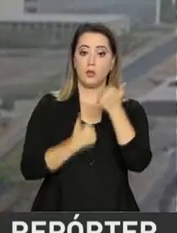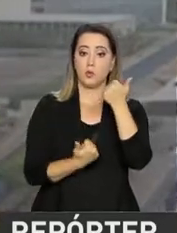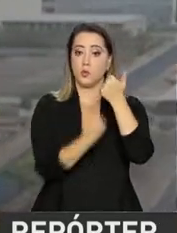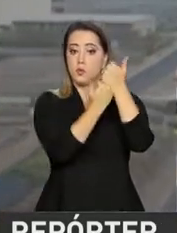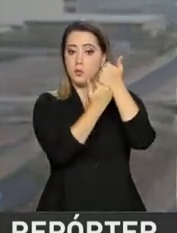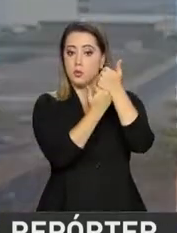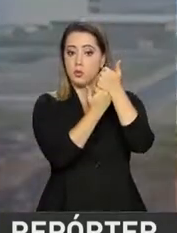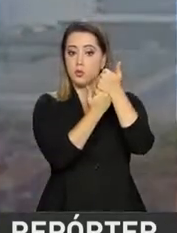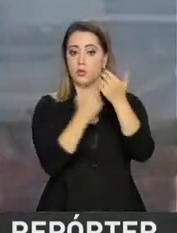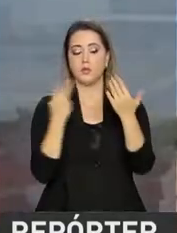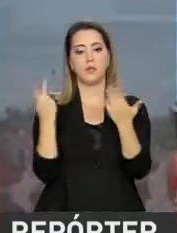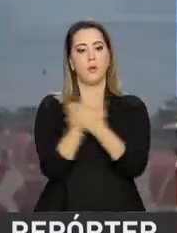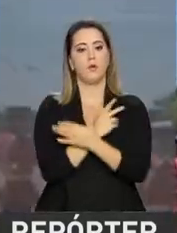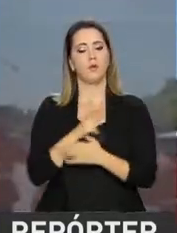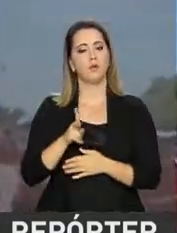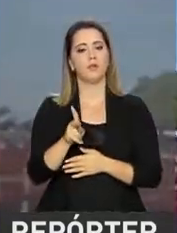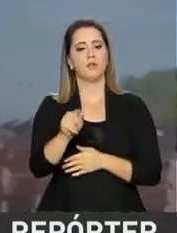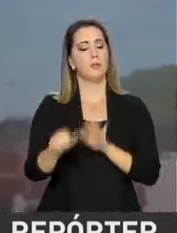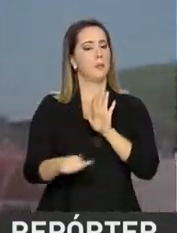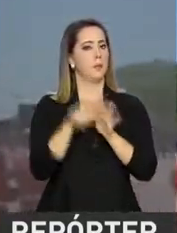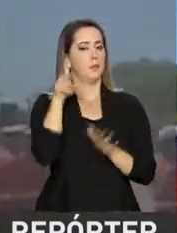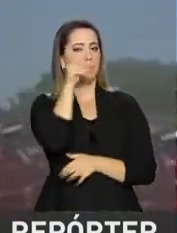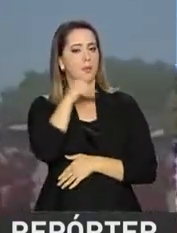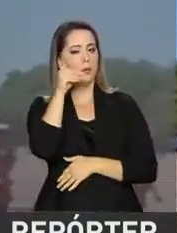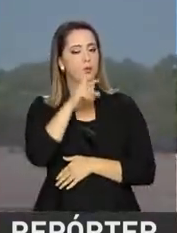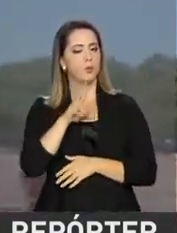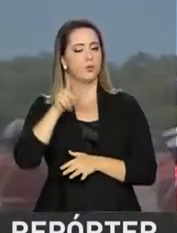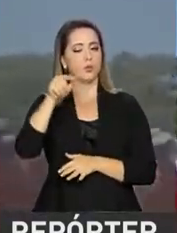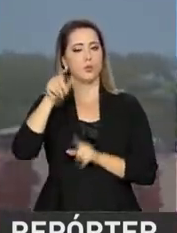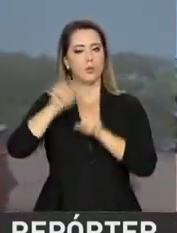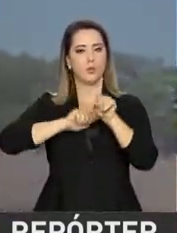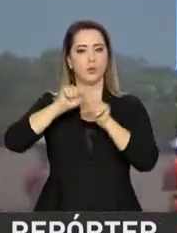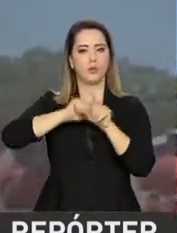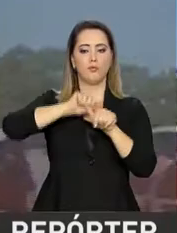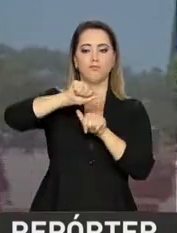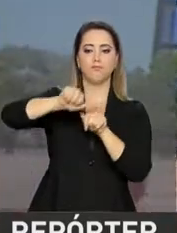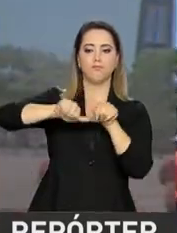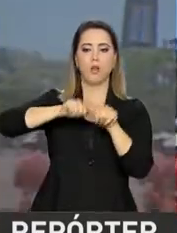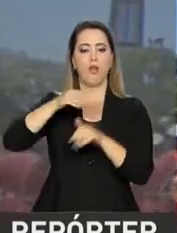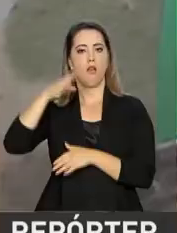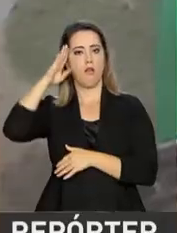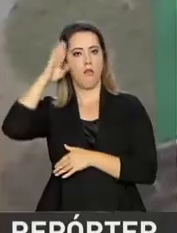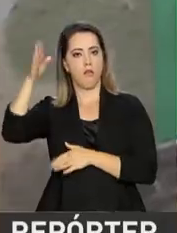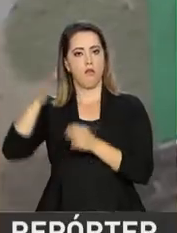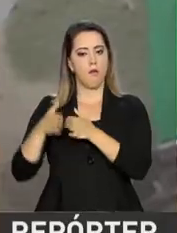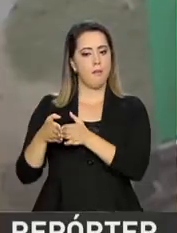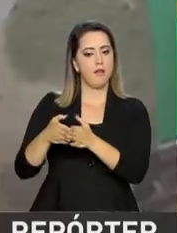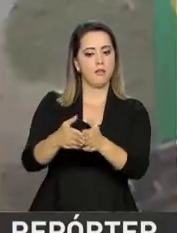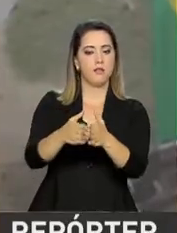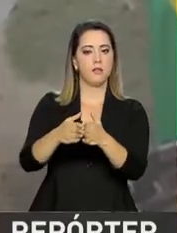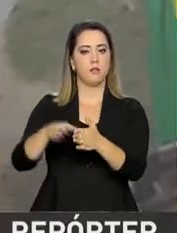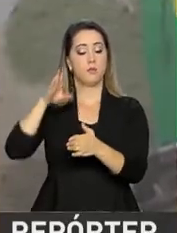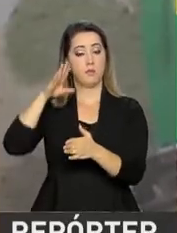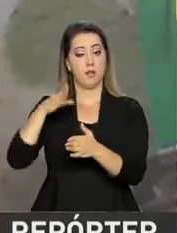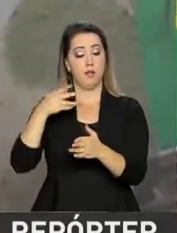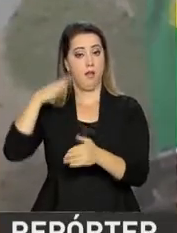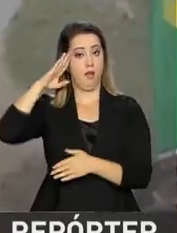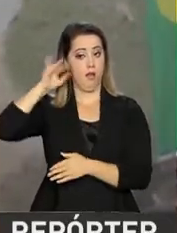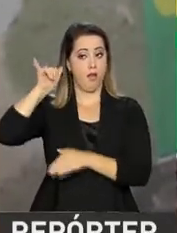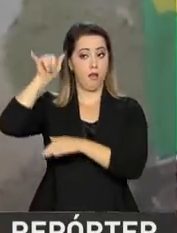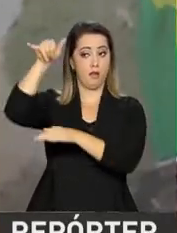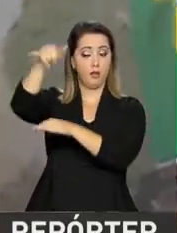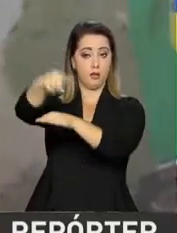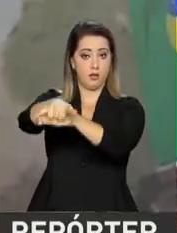é feita sempre no primeiro domingo de cada mês de forma alternada por marinha aeronáutica e exército e